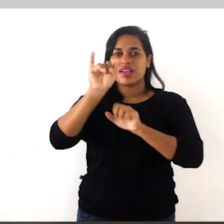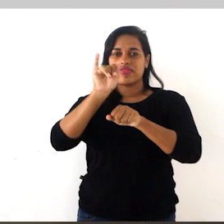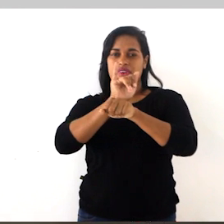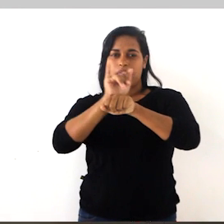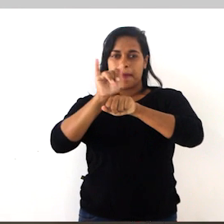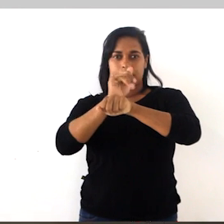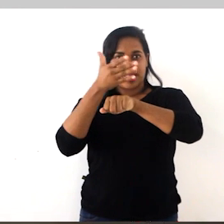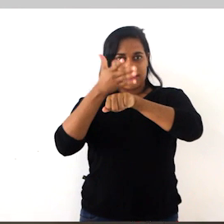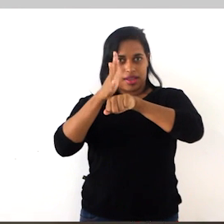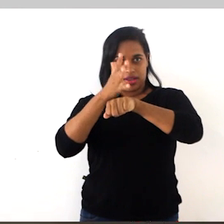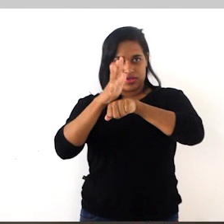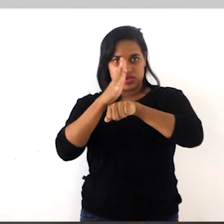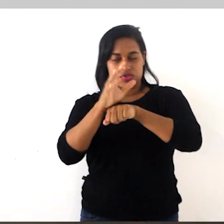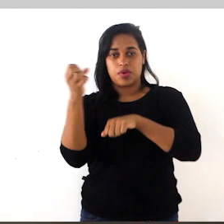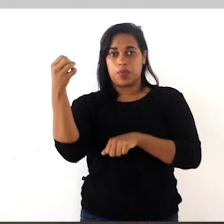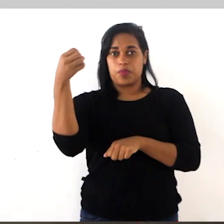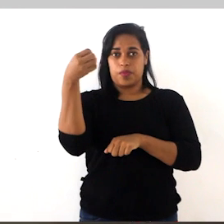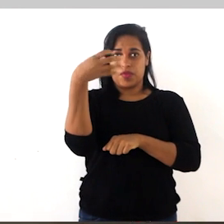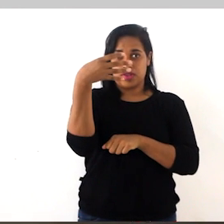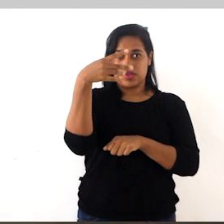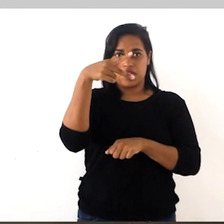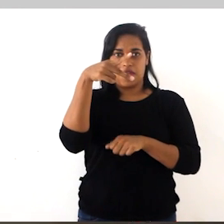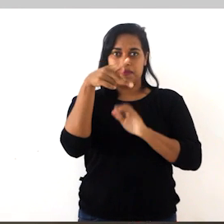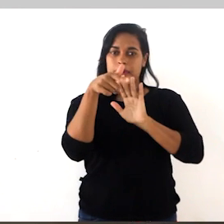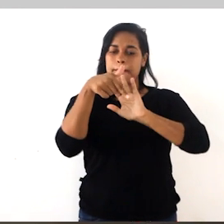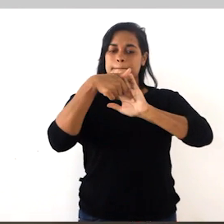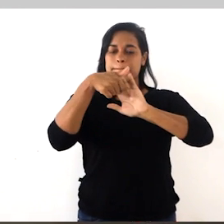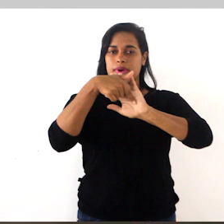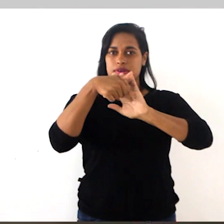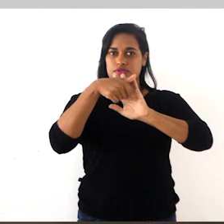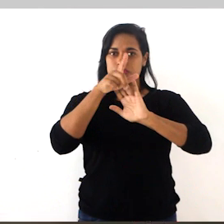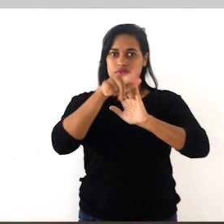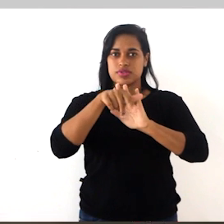Vou criar aqui uma nova página PHP.